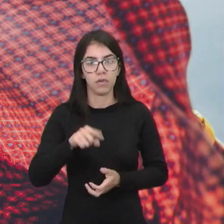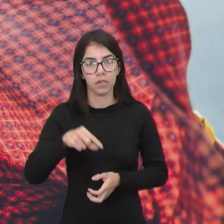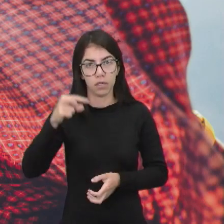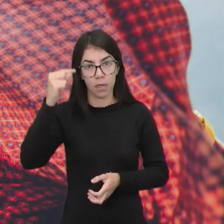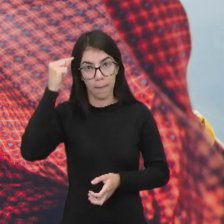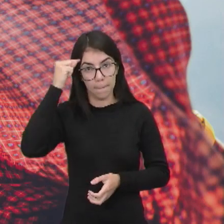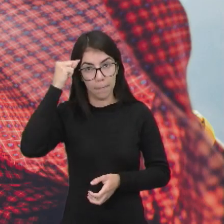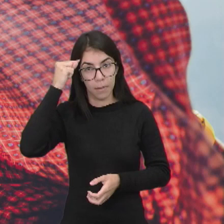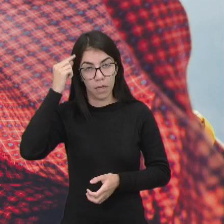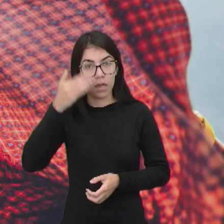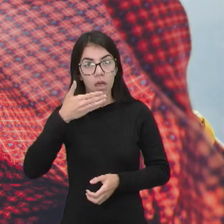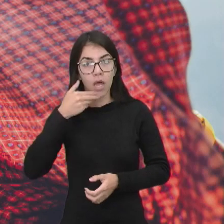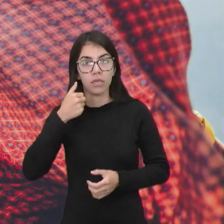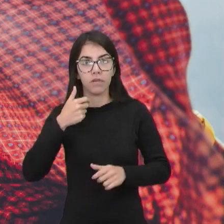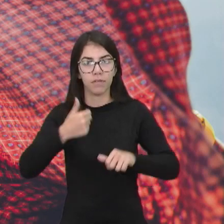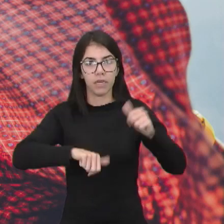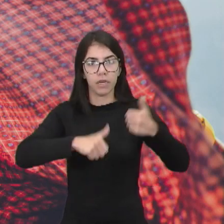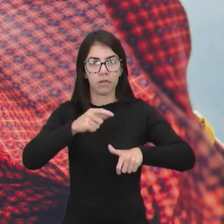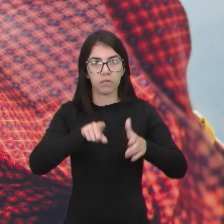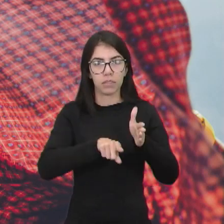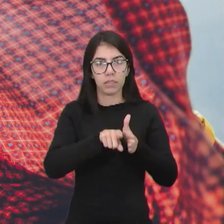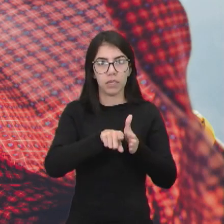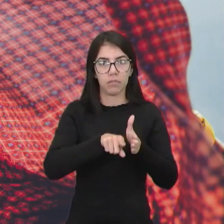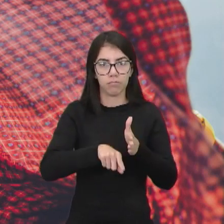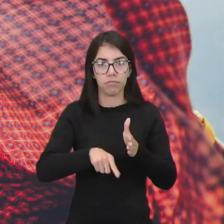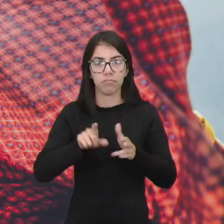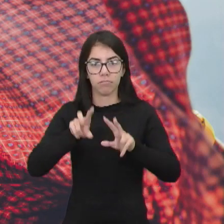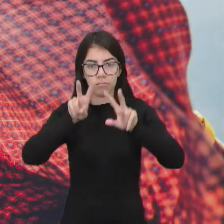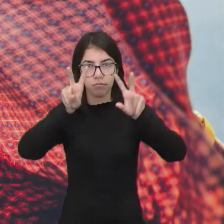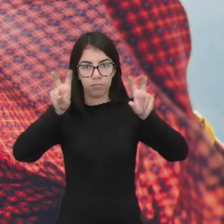analisando melhor as coisas e vendo que certas atitudes elas